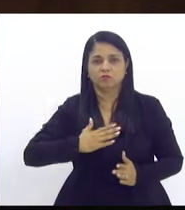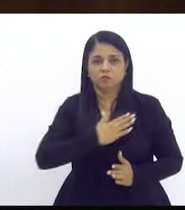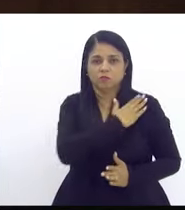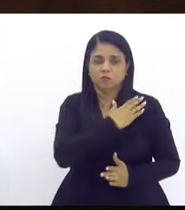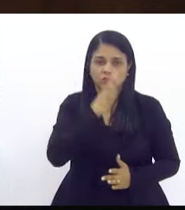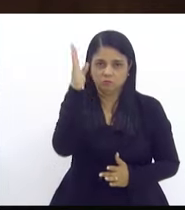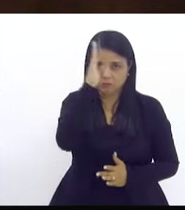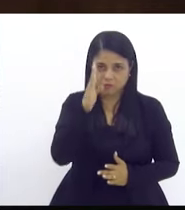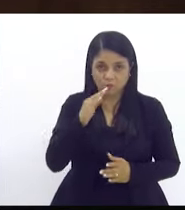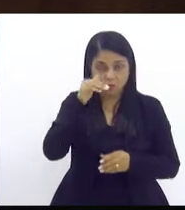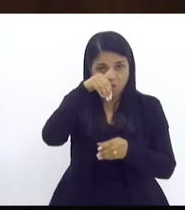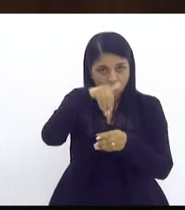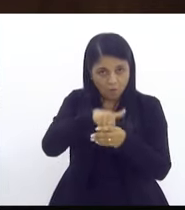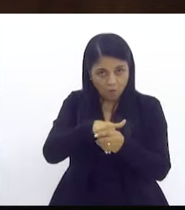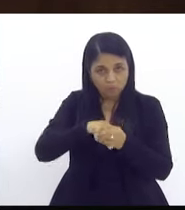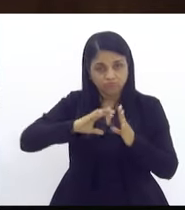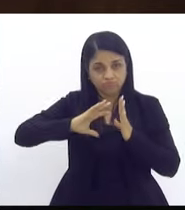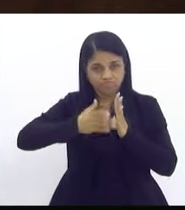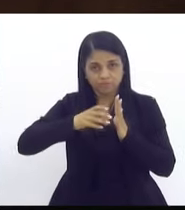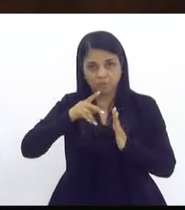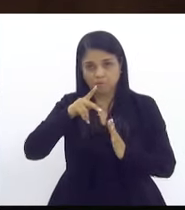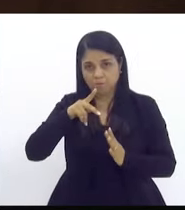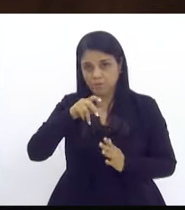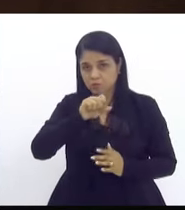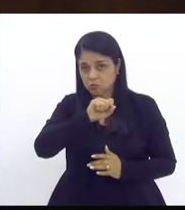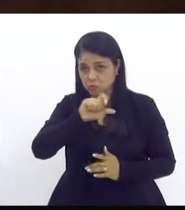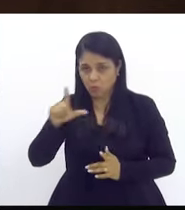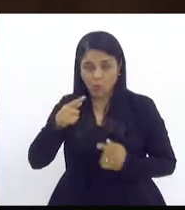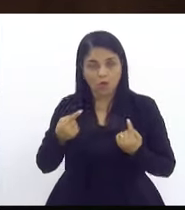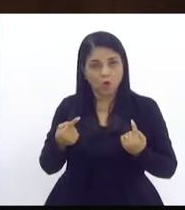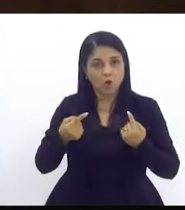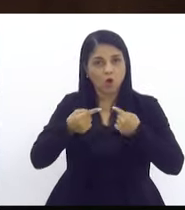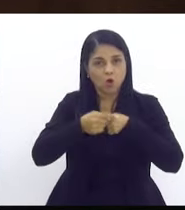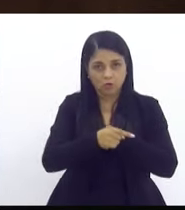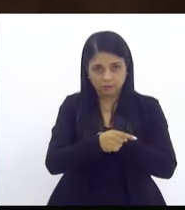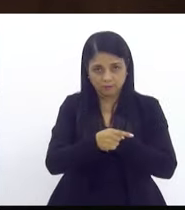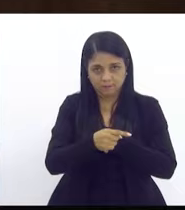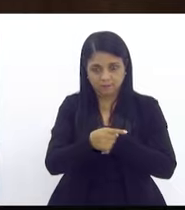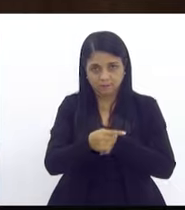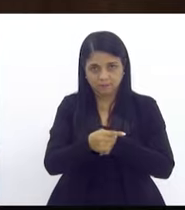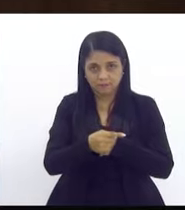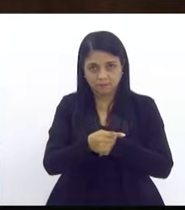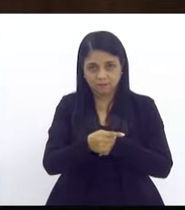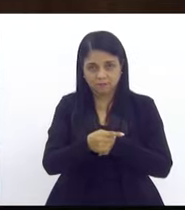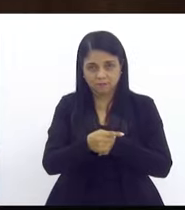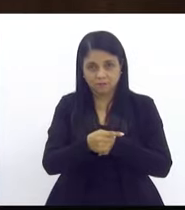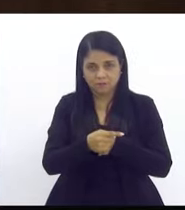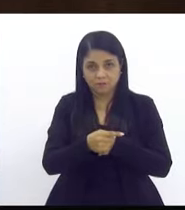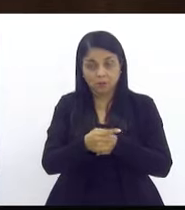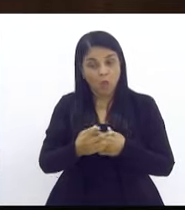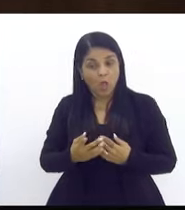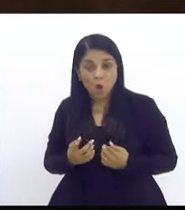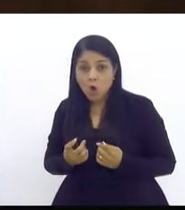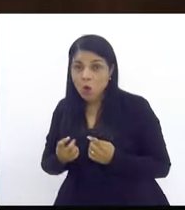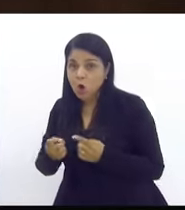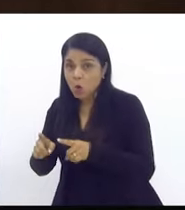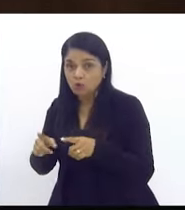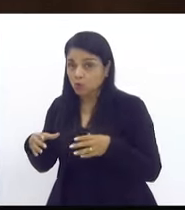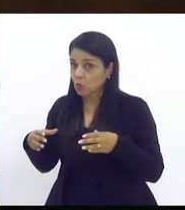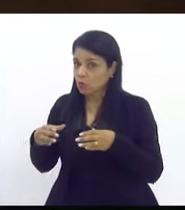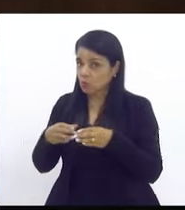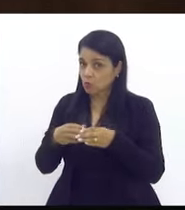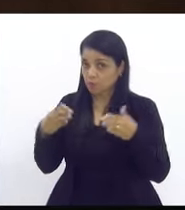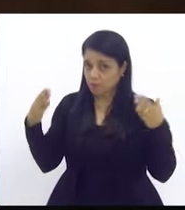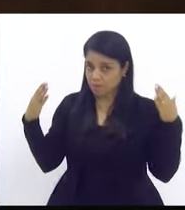isso, o voto da bancada do PSOL é um voto contrário. Não um voto contra as Forças Armadas, que a gente quer que